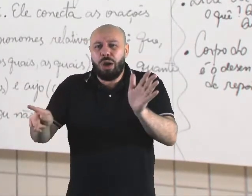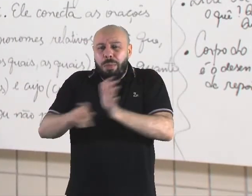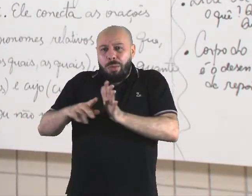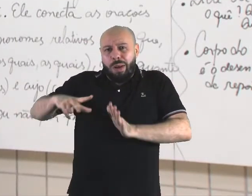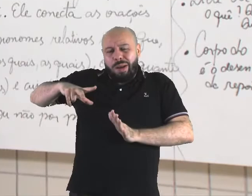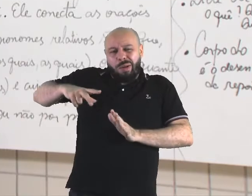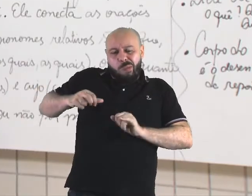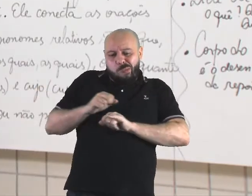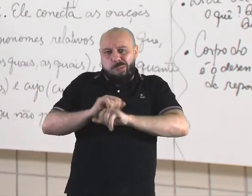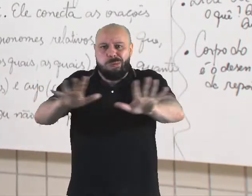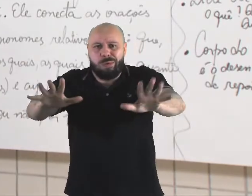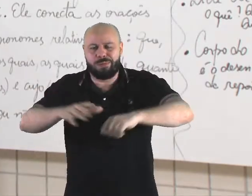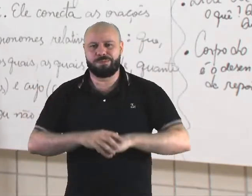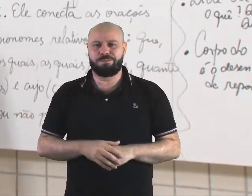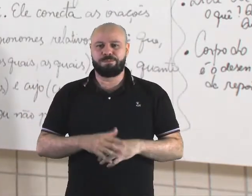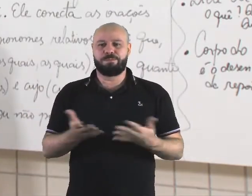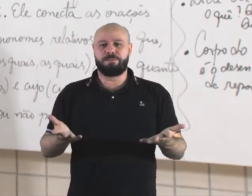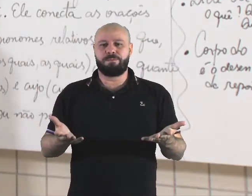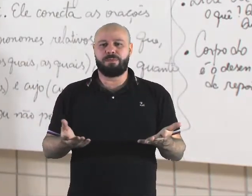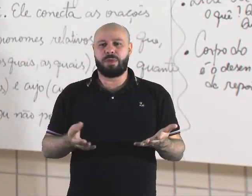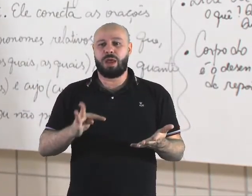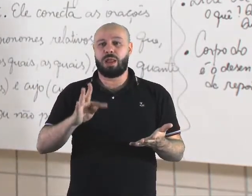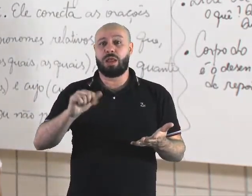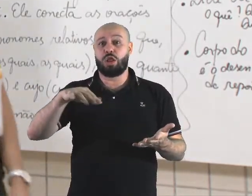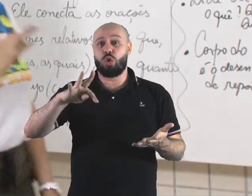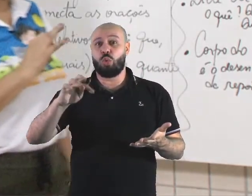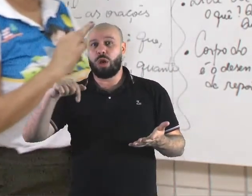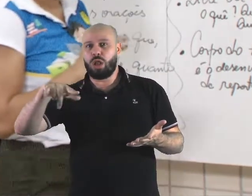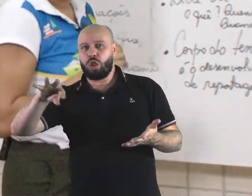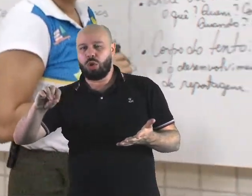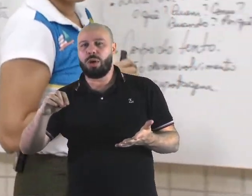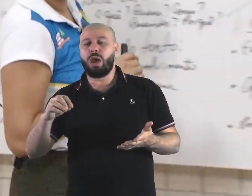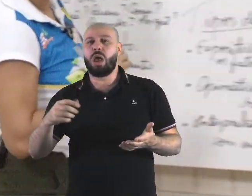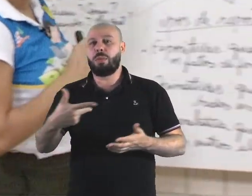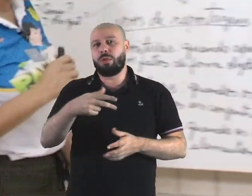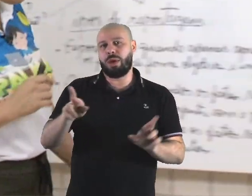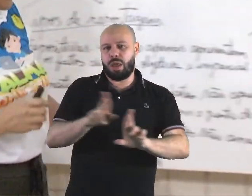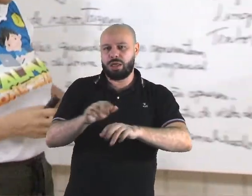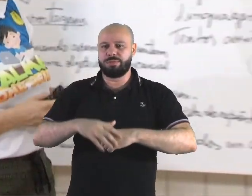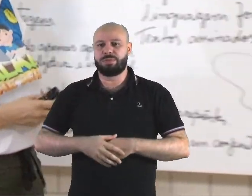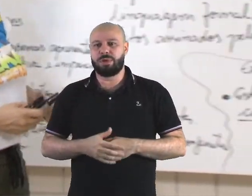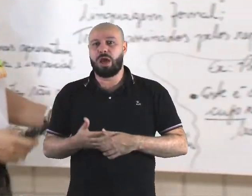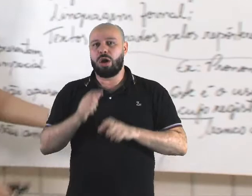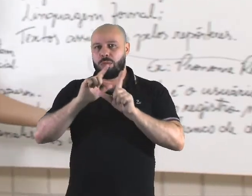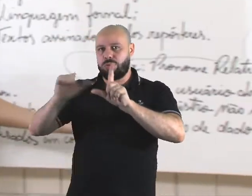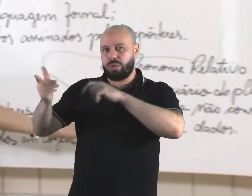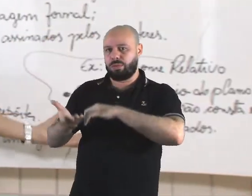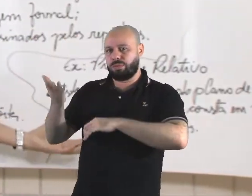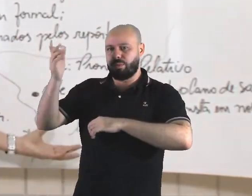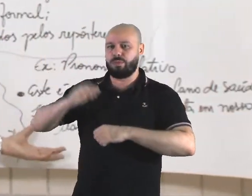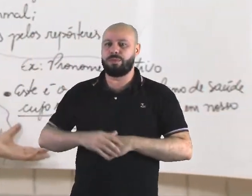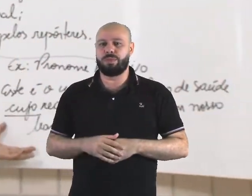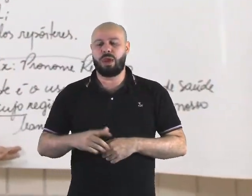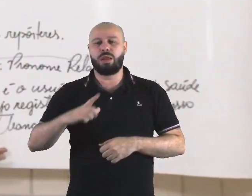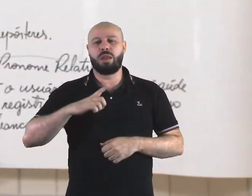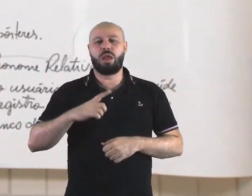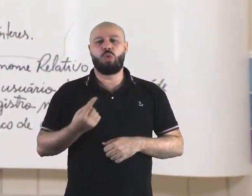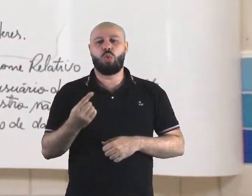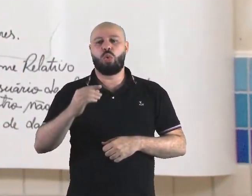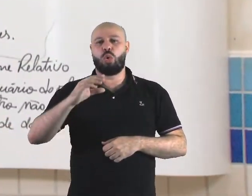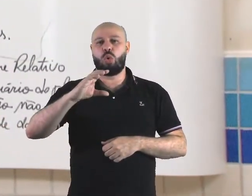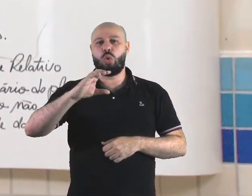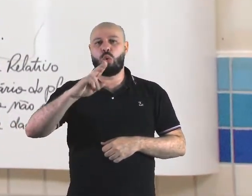Tanto quanto vai ser um pronome relativo. Agora aqui no cujo, vamos aqui no quadro. Eu tenho o pronome cujo quando